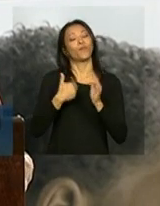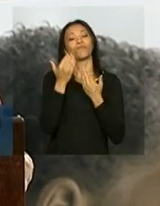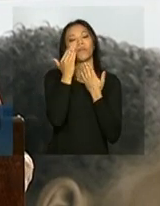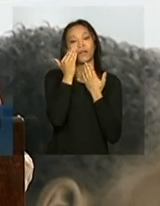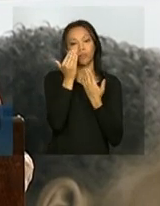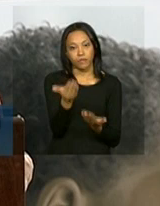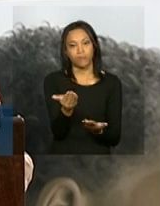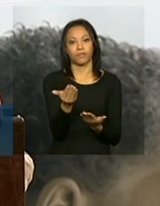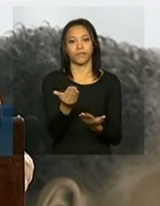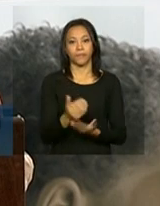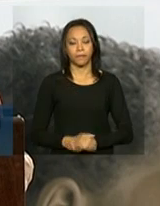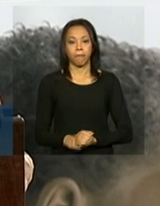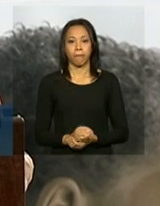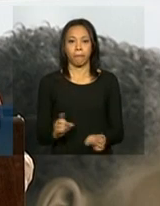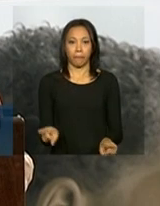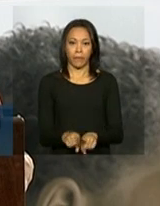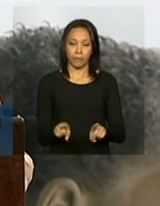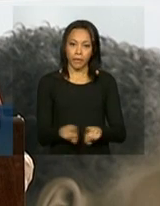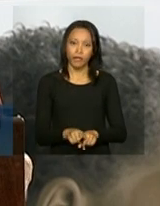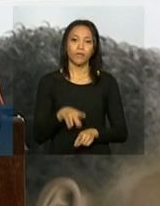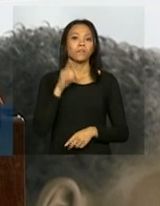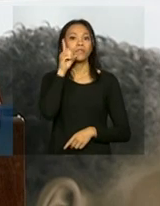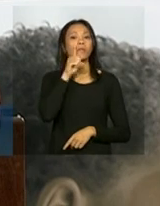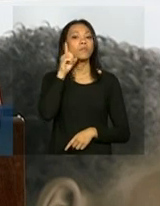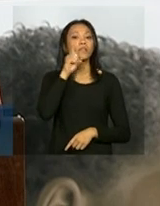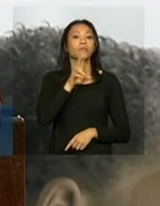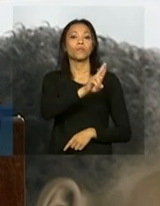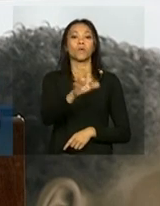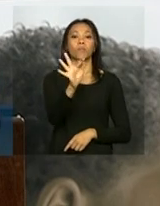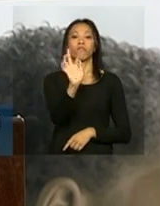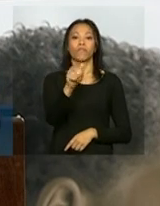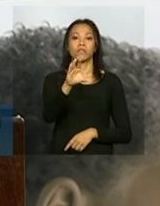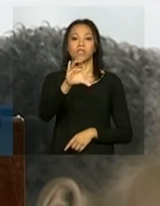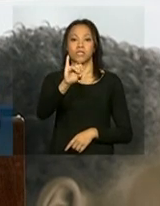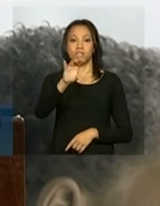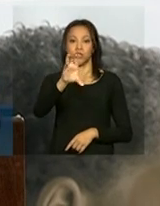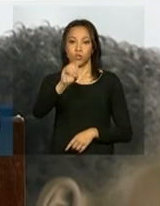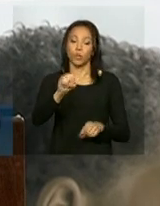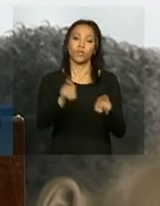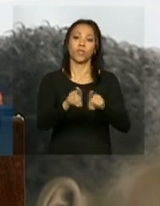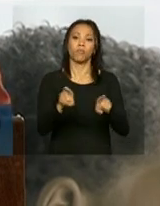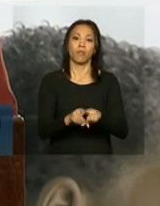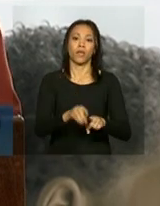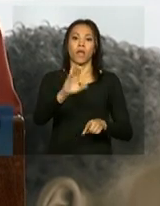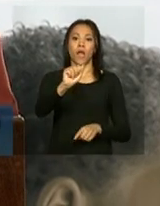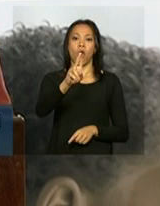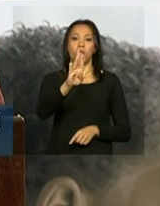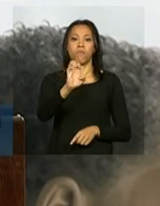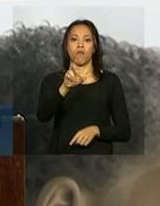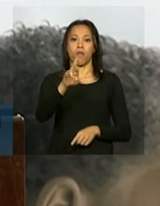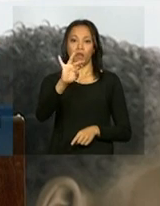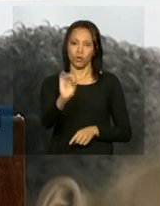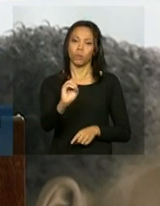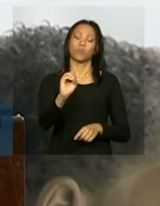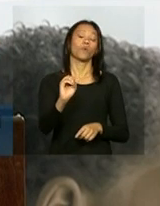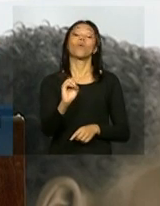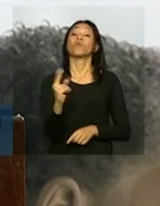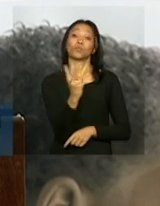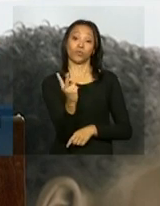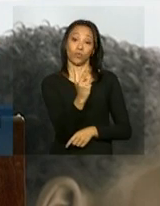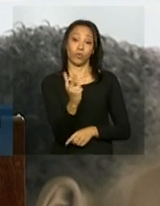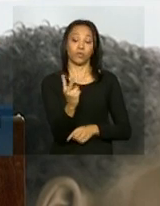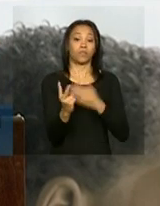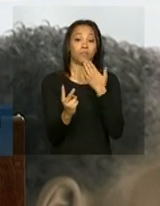agradeço. Cumprimentar o deputado Francisco Escórcio e o senador João Alberto Souza,